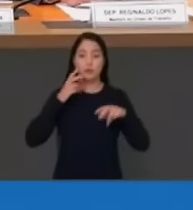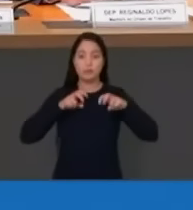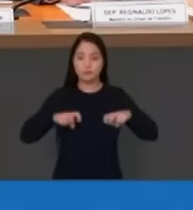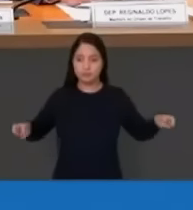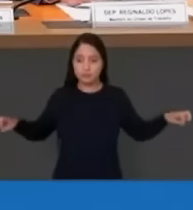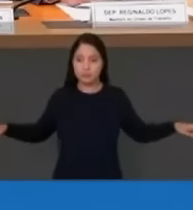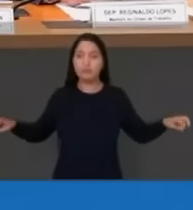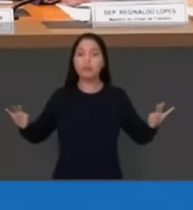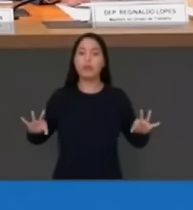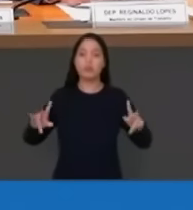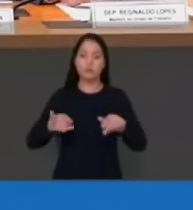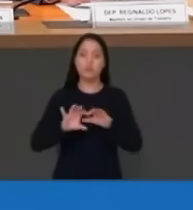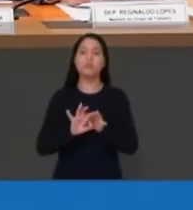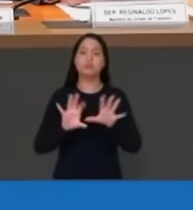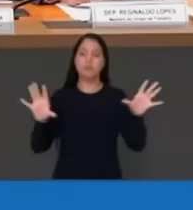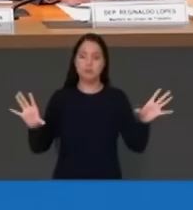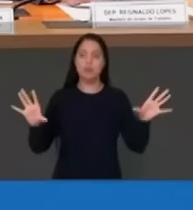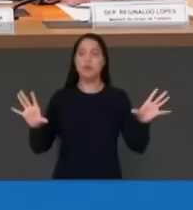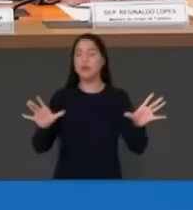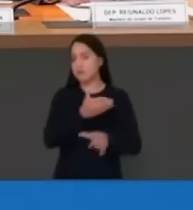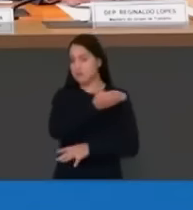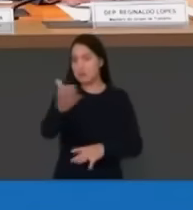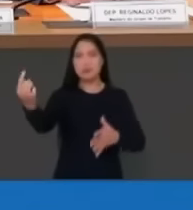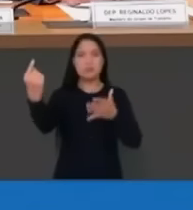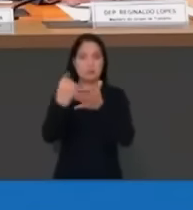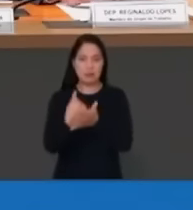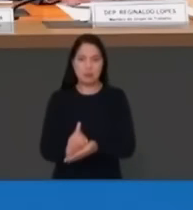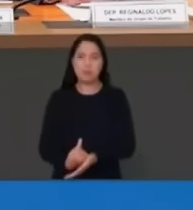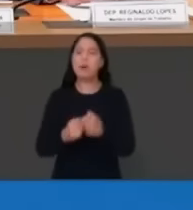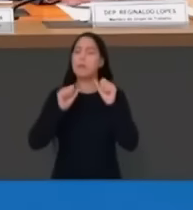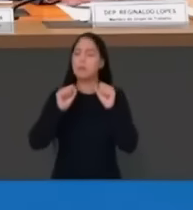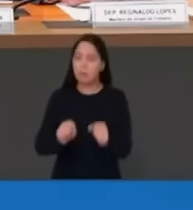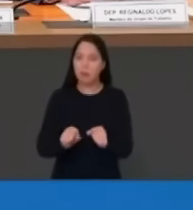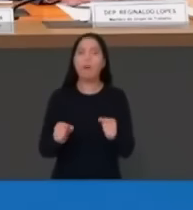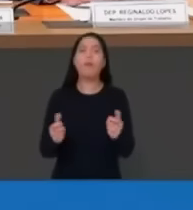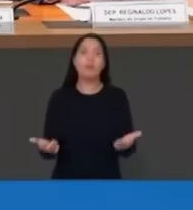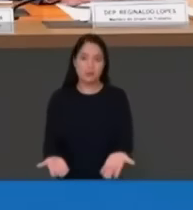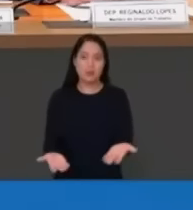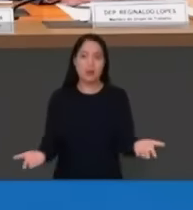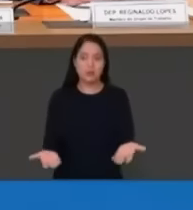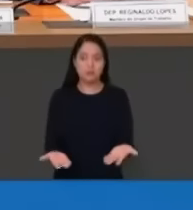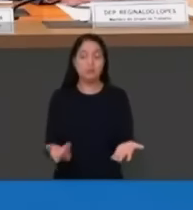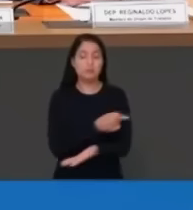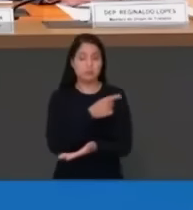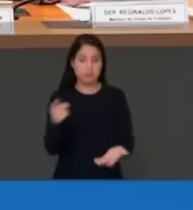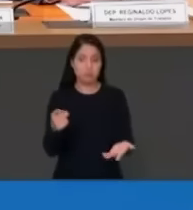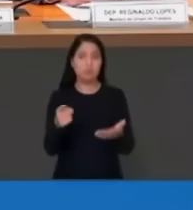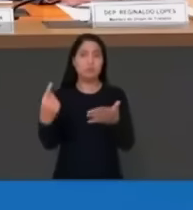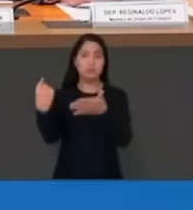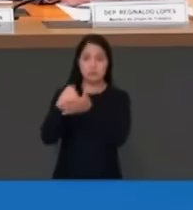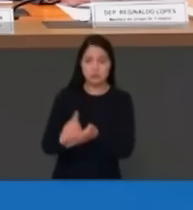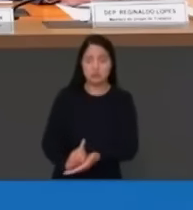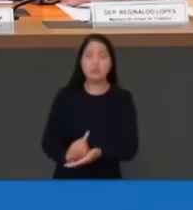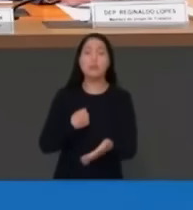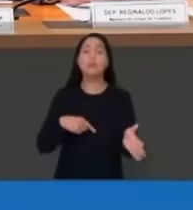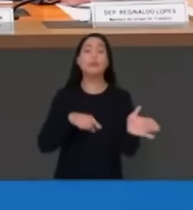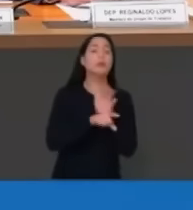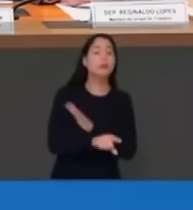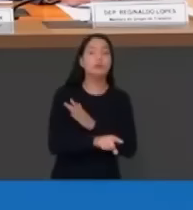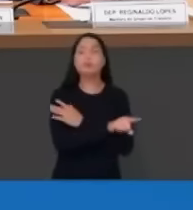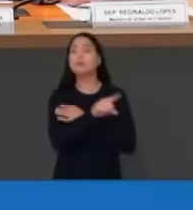reforma tributária sou aquele generalista acho que tem que cobrar de todo mundo tudo igual porque aumentando a base